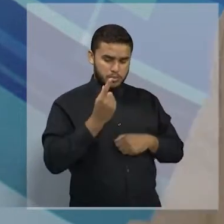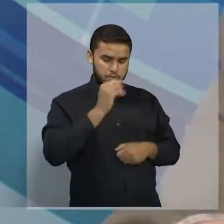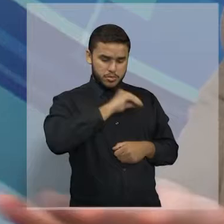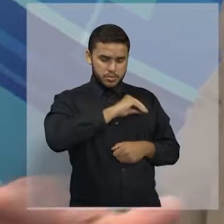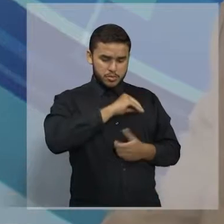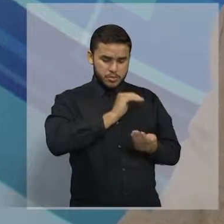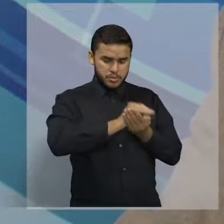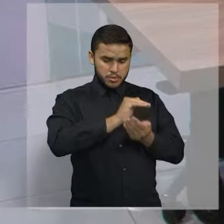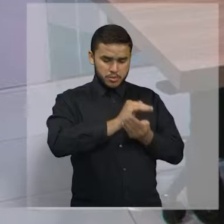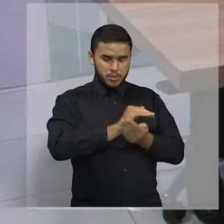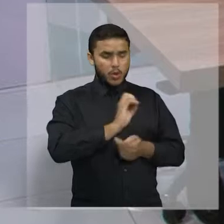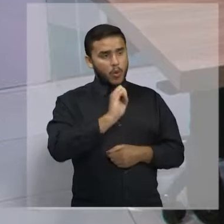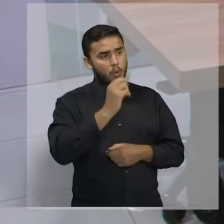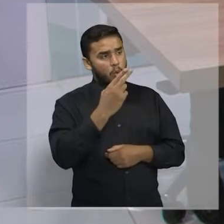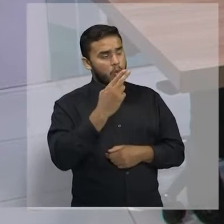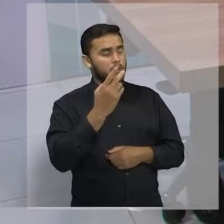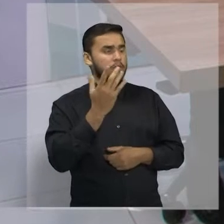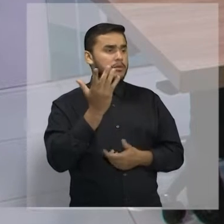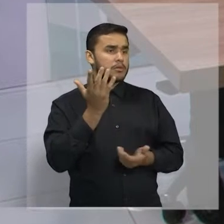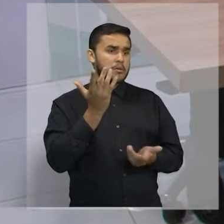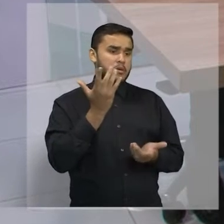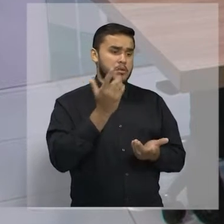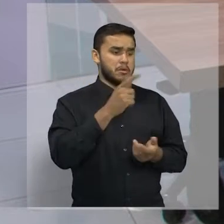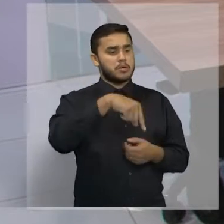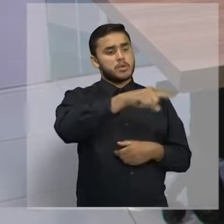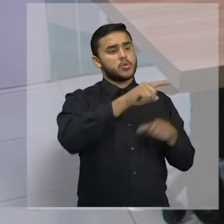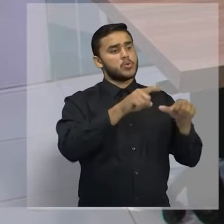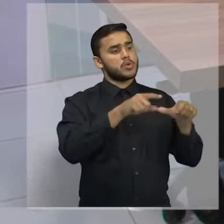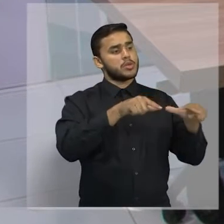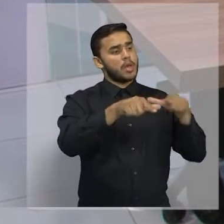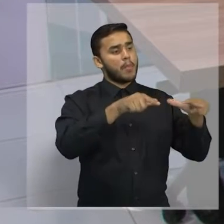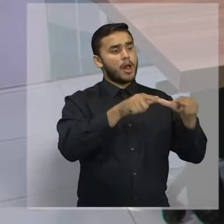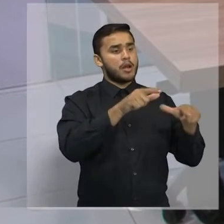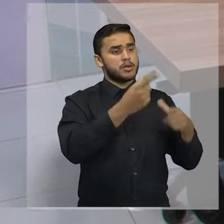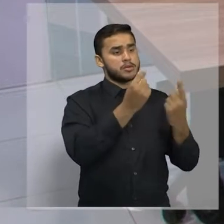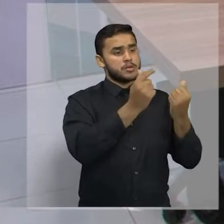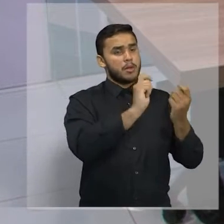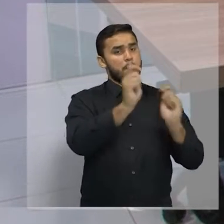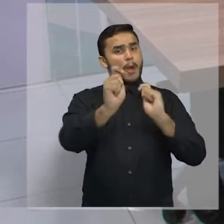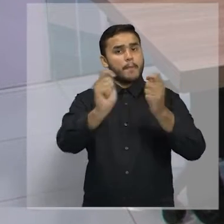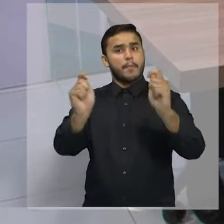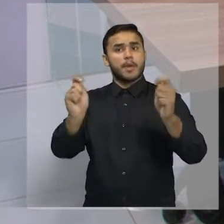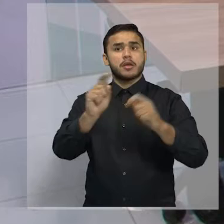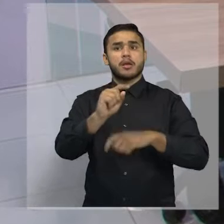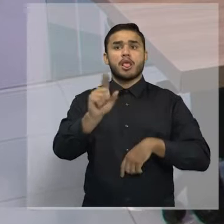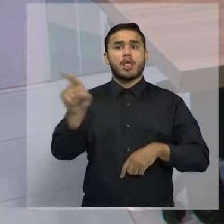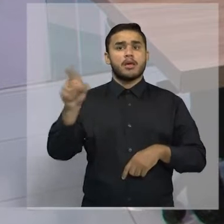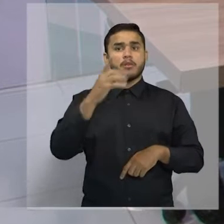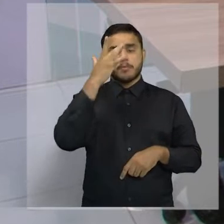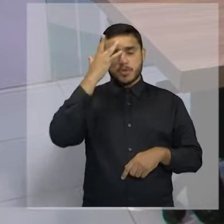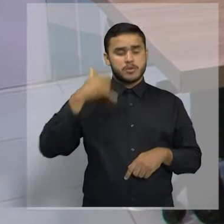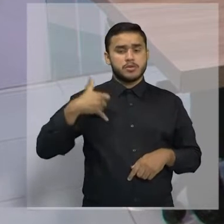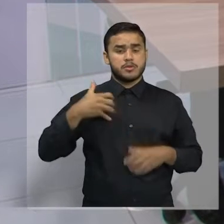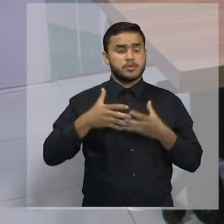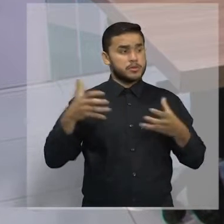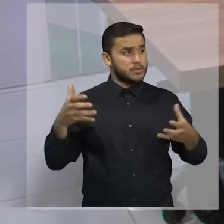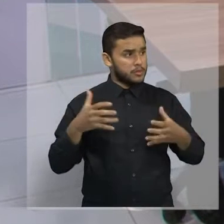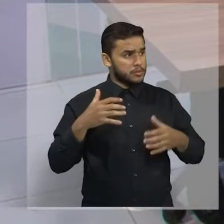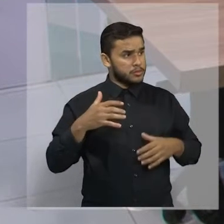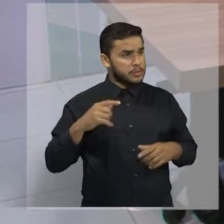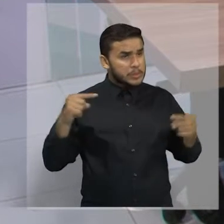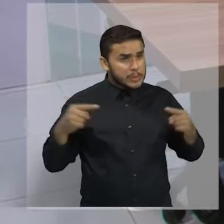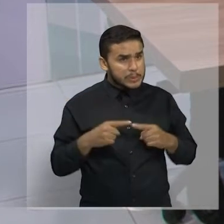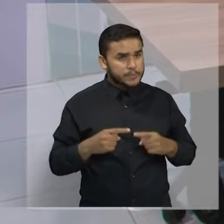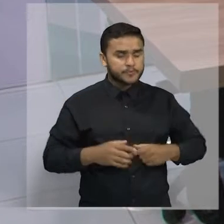jogada, o desenho que está sendo feito atualmente, o que já existe, ou a proposta nova do governo